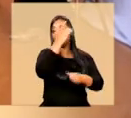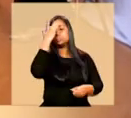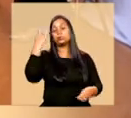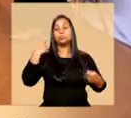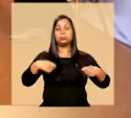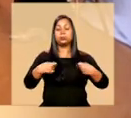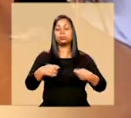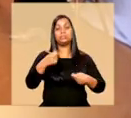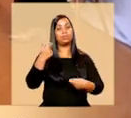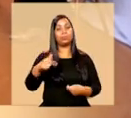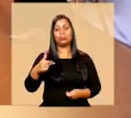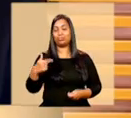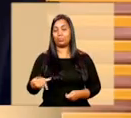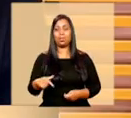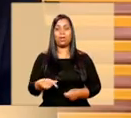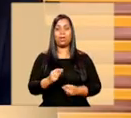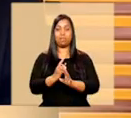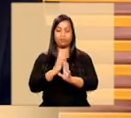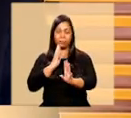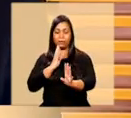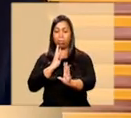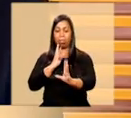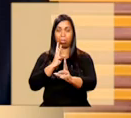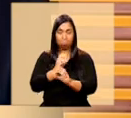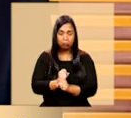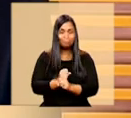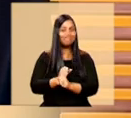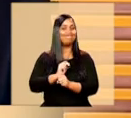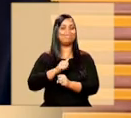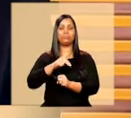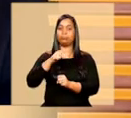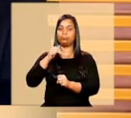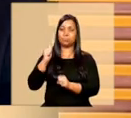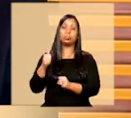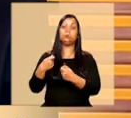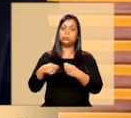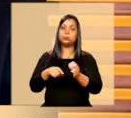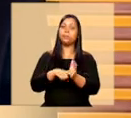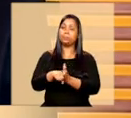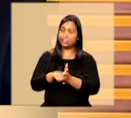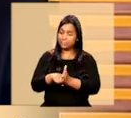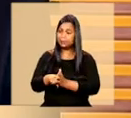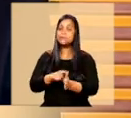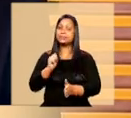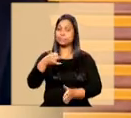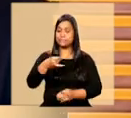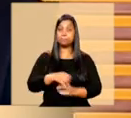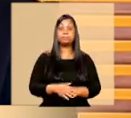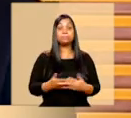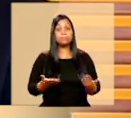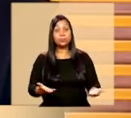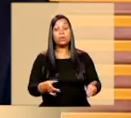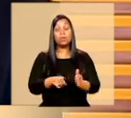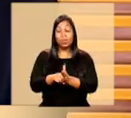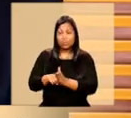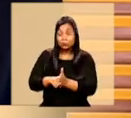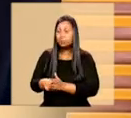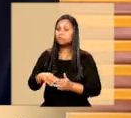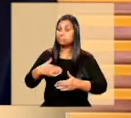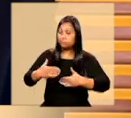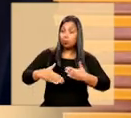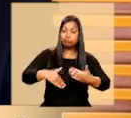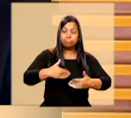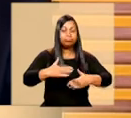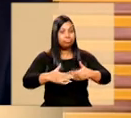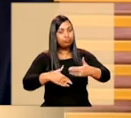todas as pessoas que precisam e a fila ela nunca vai se acabar. Então, realmente, a gente precisa de pesquisas nesse campo, né? Então, as